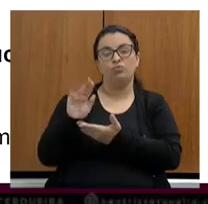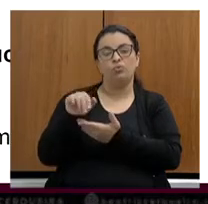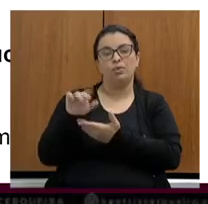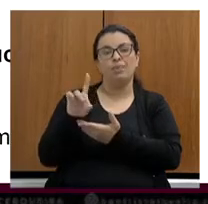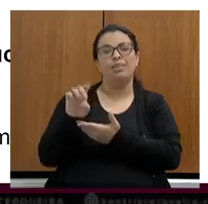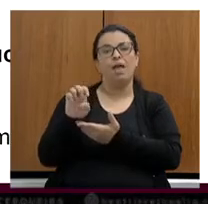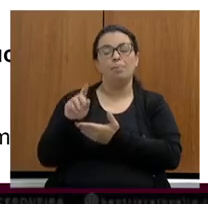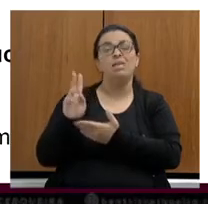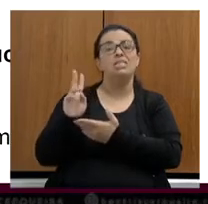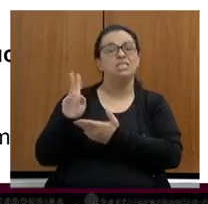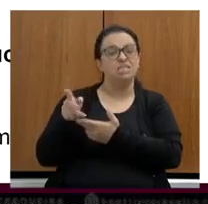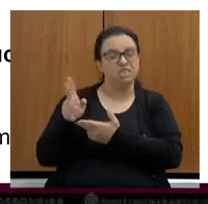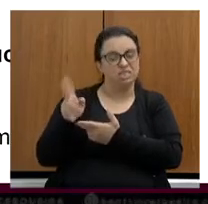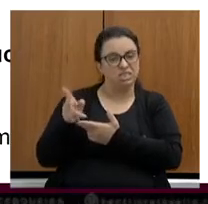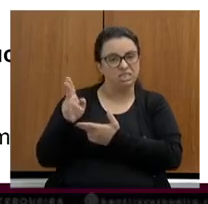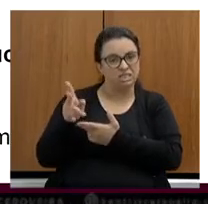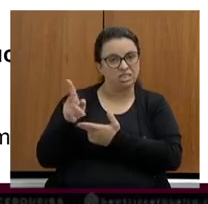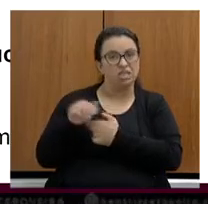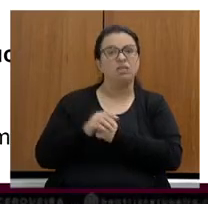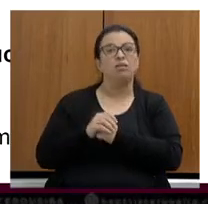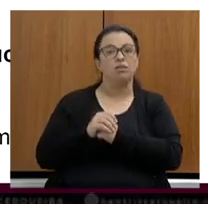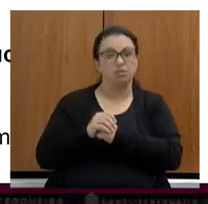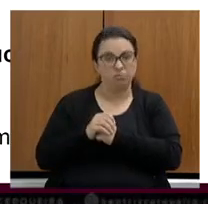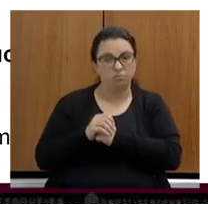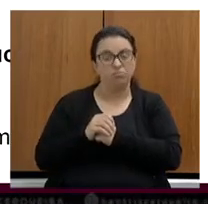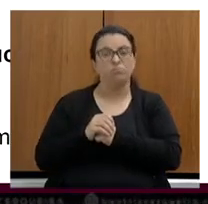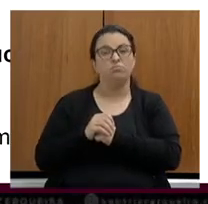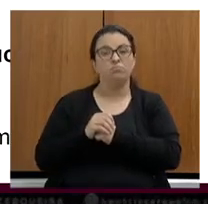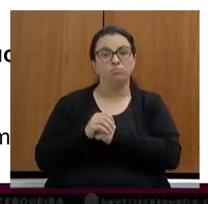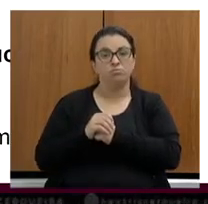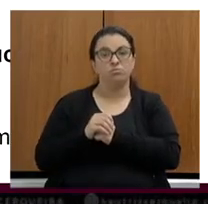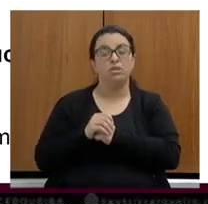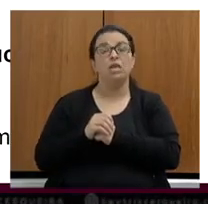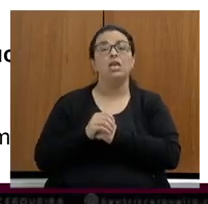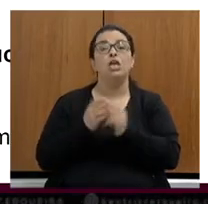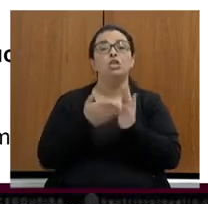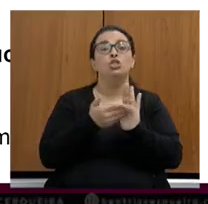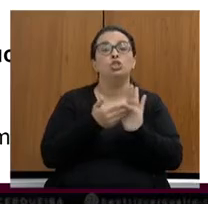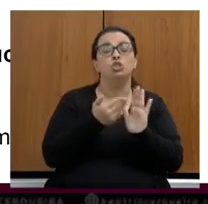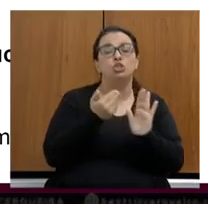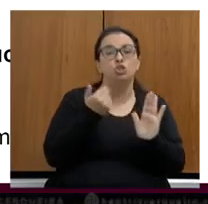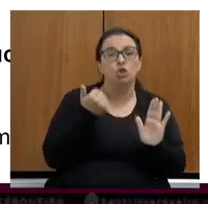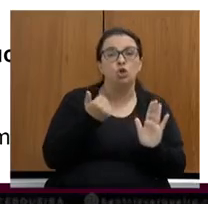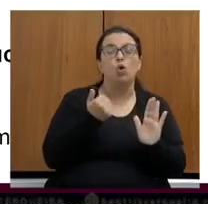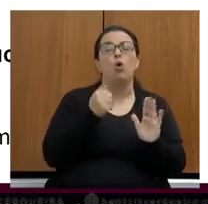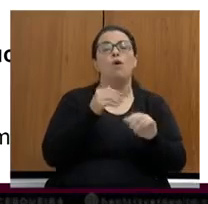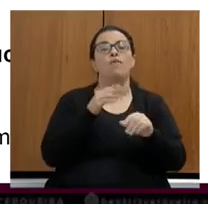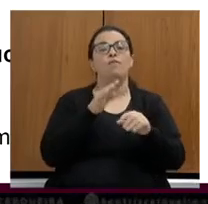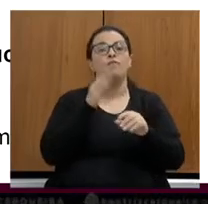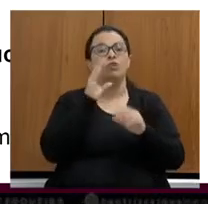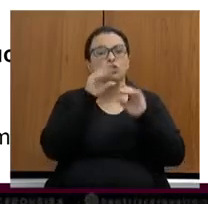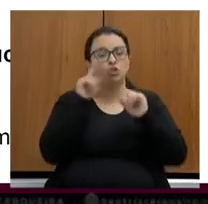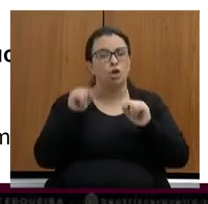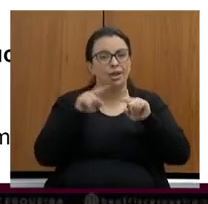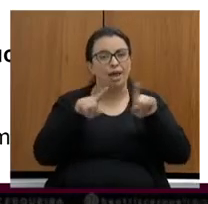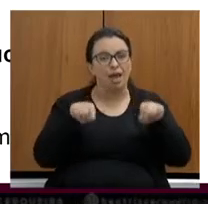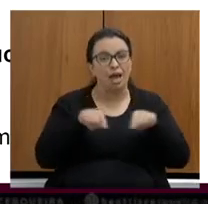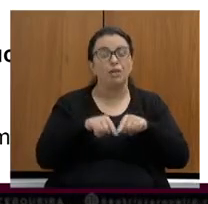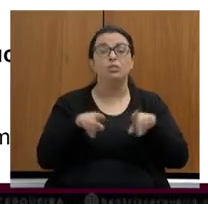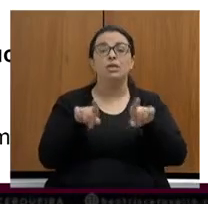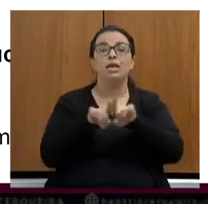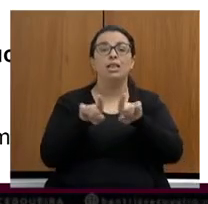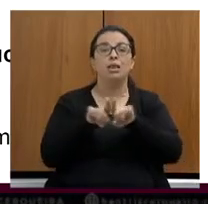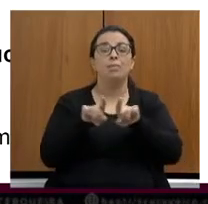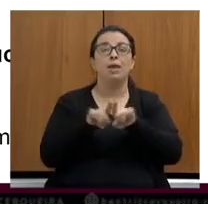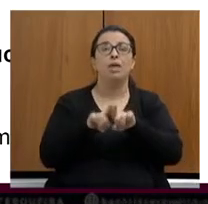retirada dos Servidores efetivos as escolas o fim da eleição para a direção da escola e a parceria eu vou eu vou fazer um voto de